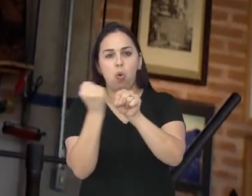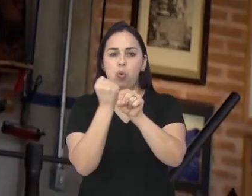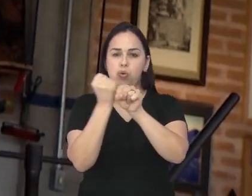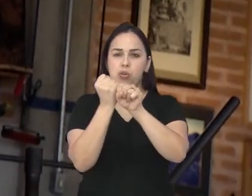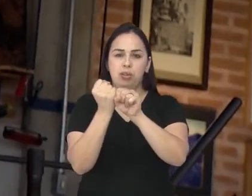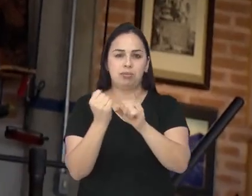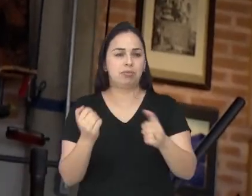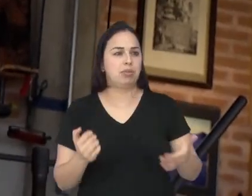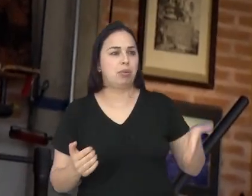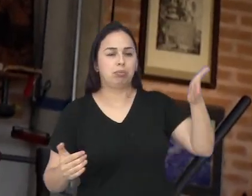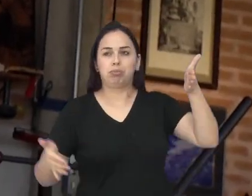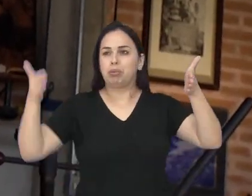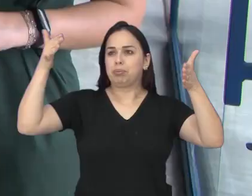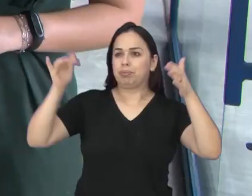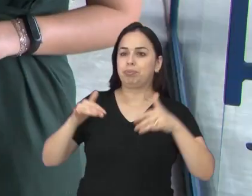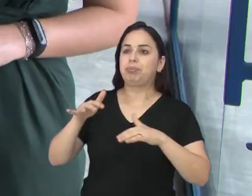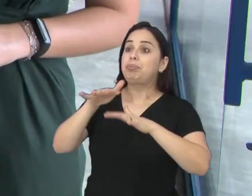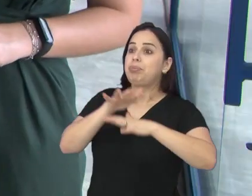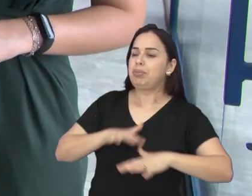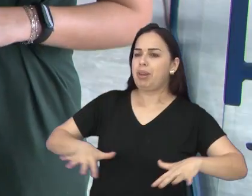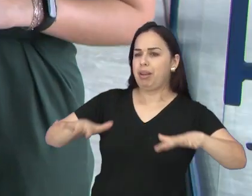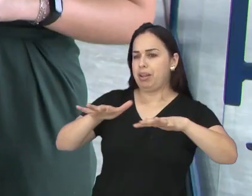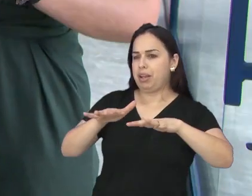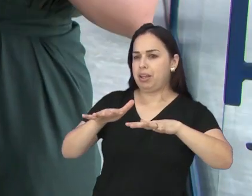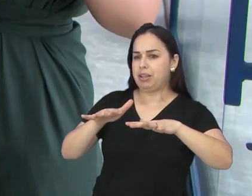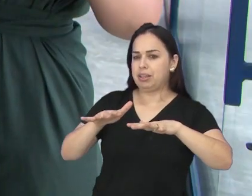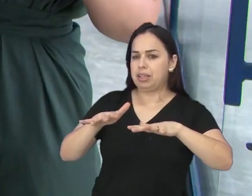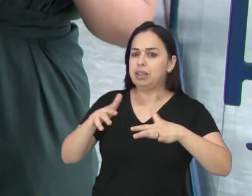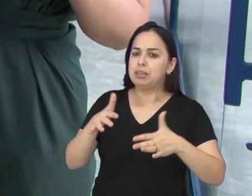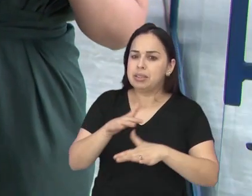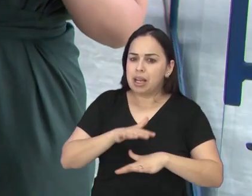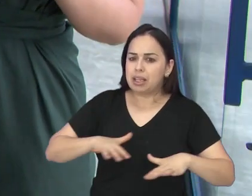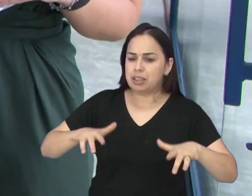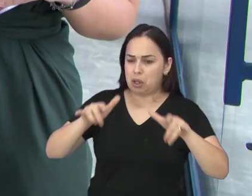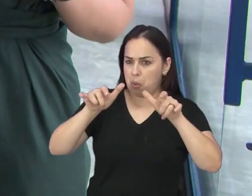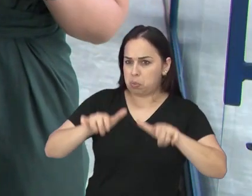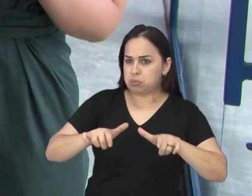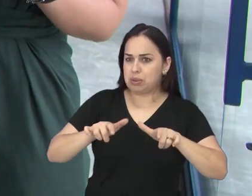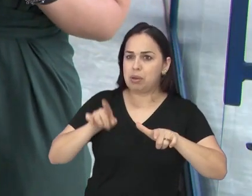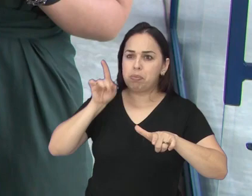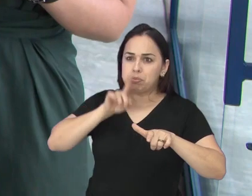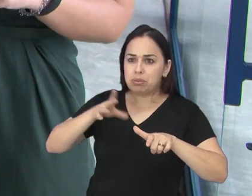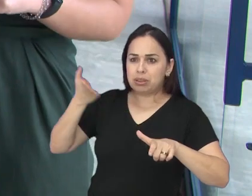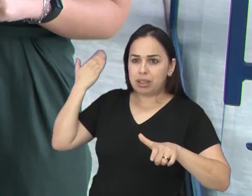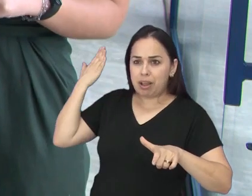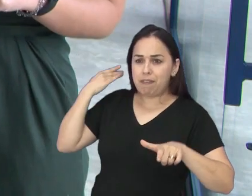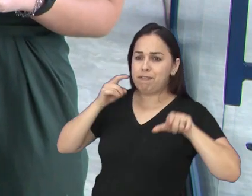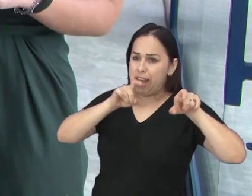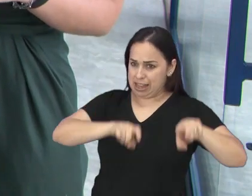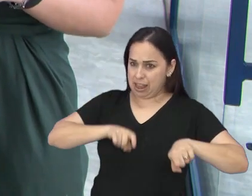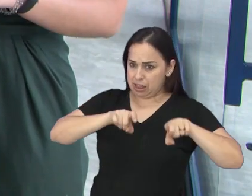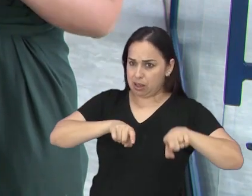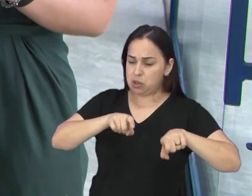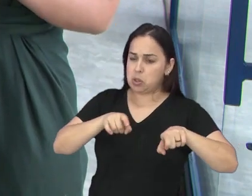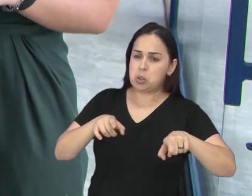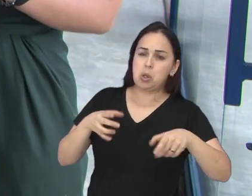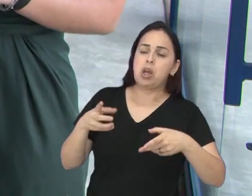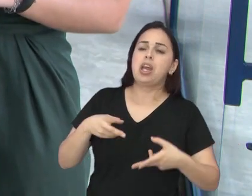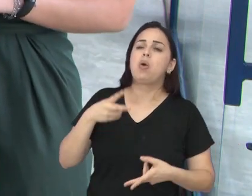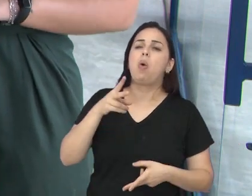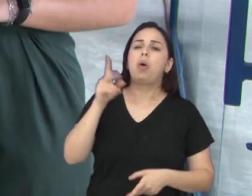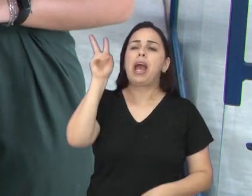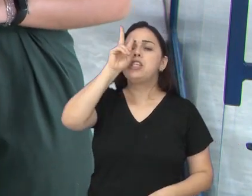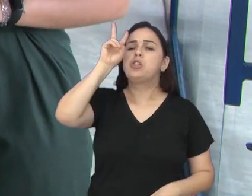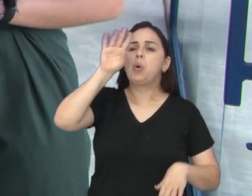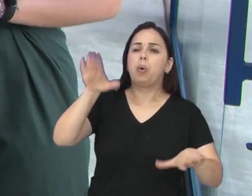construção do prédio. E aqui era esse espaço, né, onde foi colocado, era uma antiga fazenda, não é? Qual que é a história